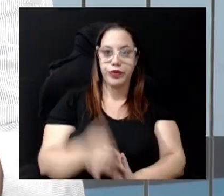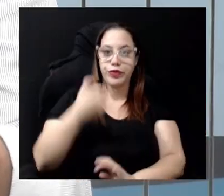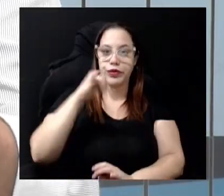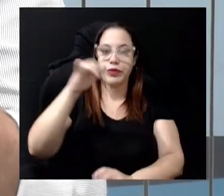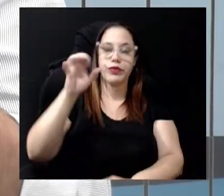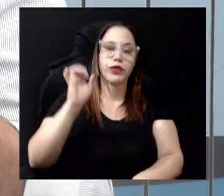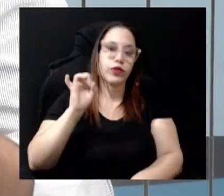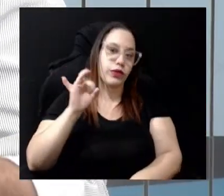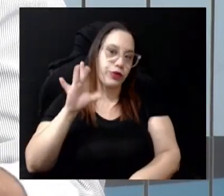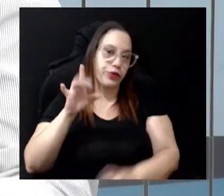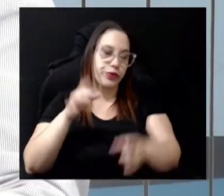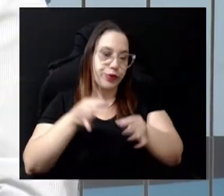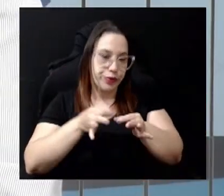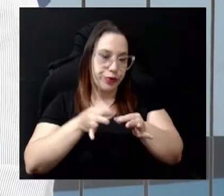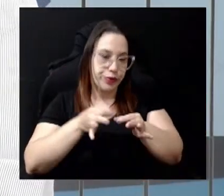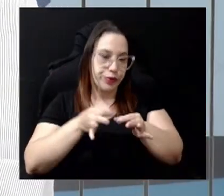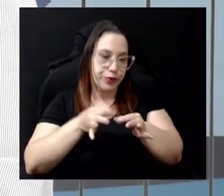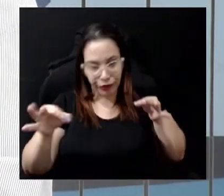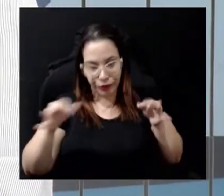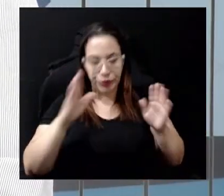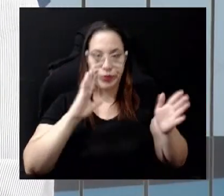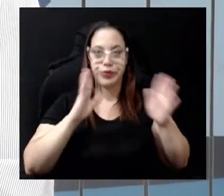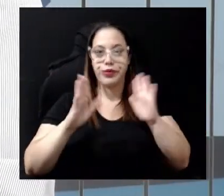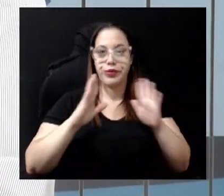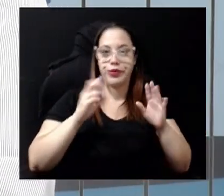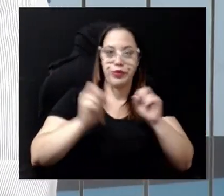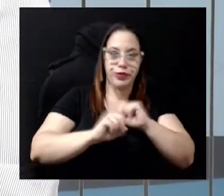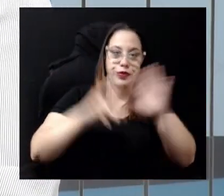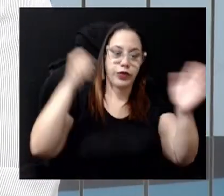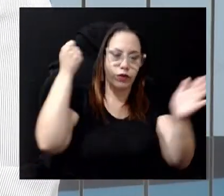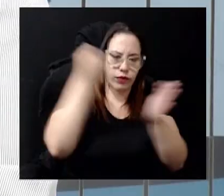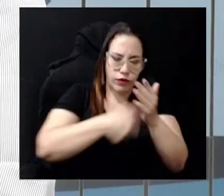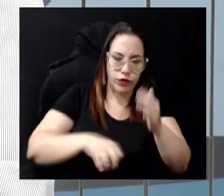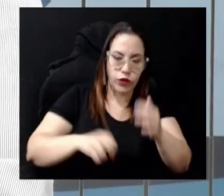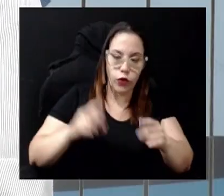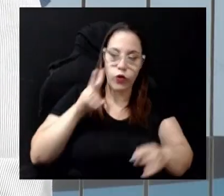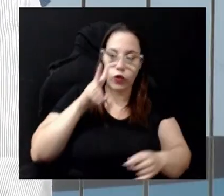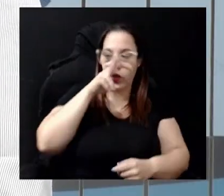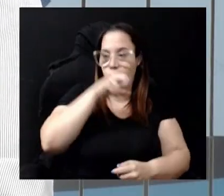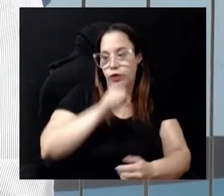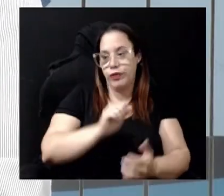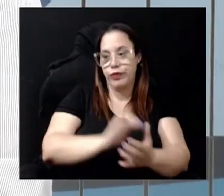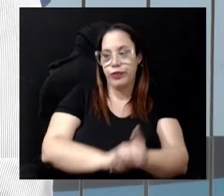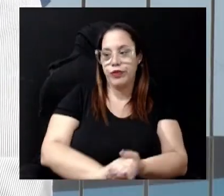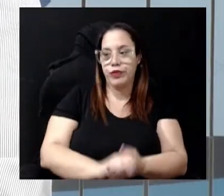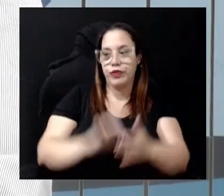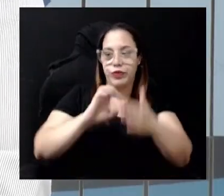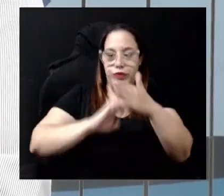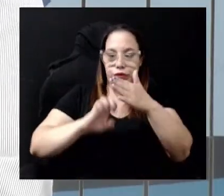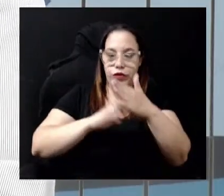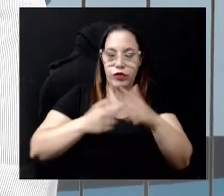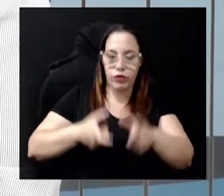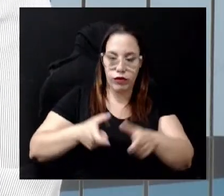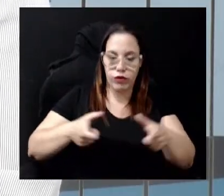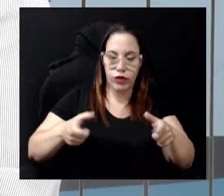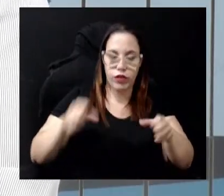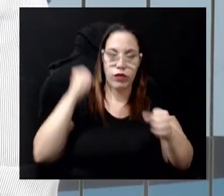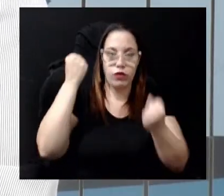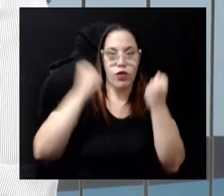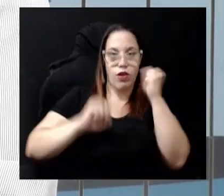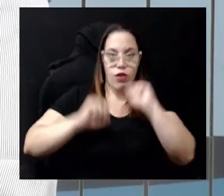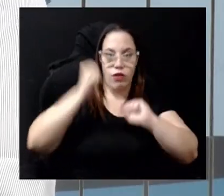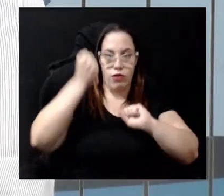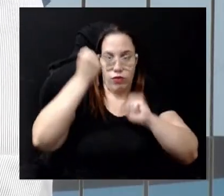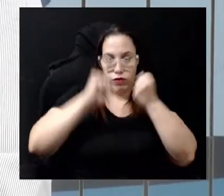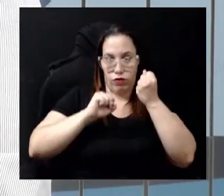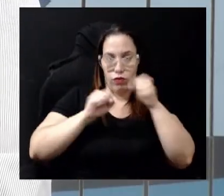período. Então, a gente tem claramente impactos que estão postos aí, mas também das empresas que estão produzindo, das fábricas, que também vai para a sua